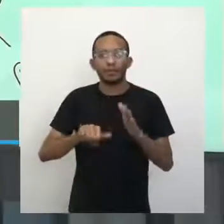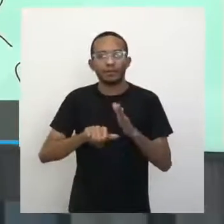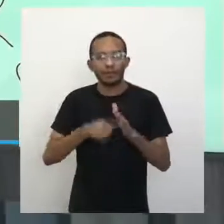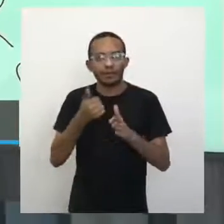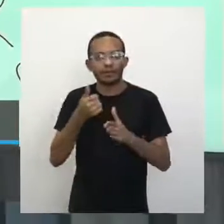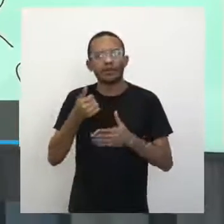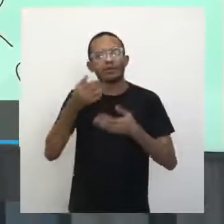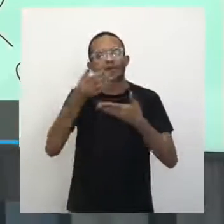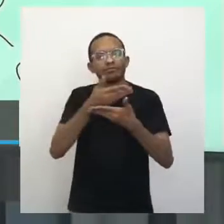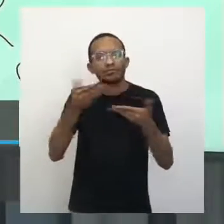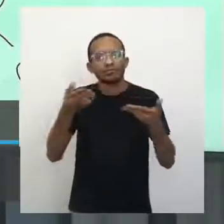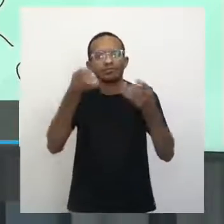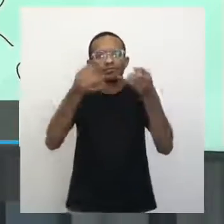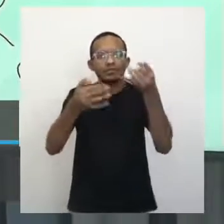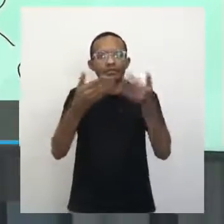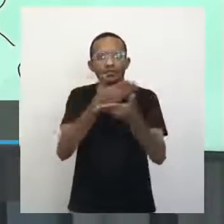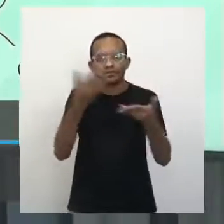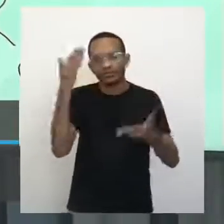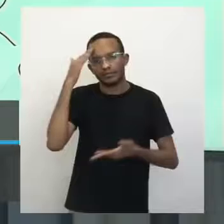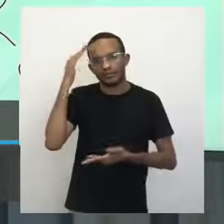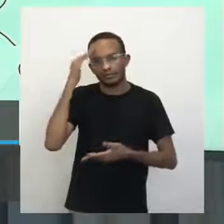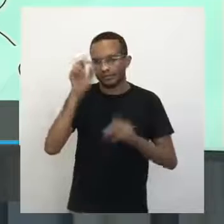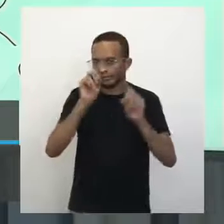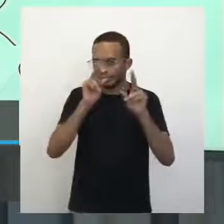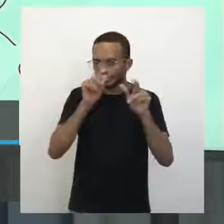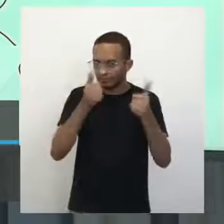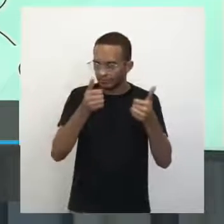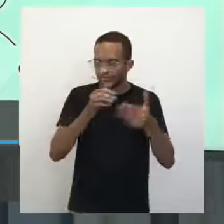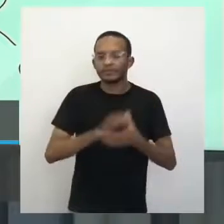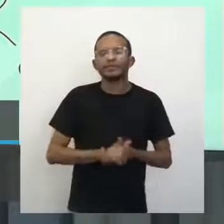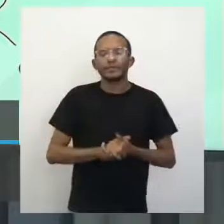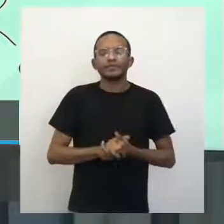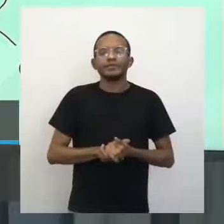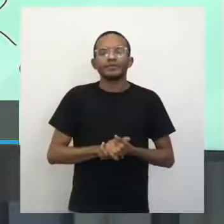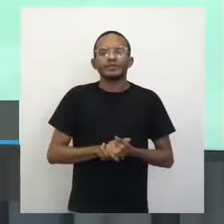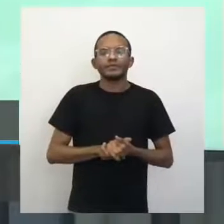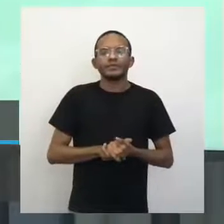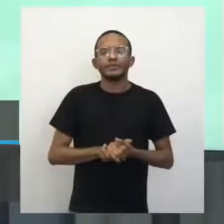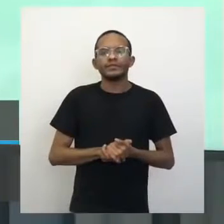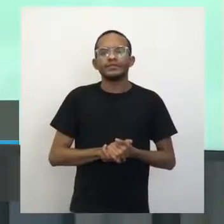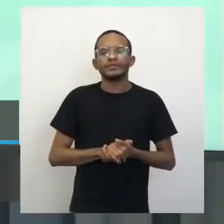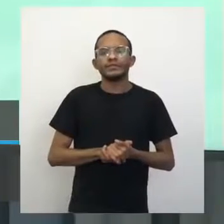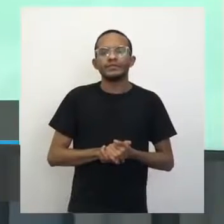você entendesse. Tudo bem? Muito bem.